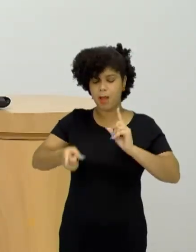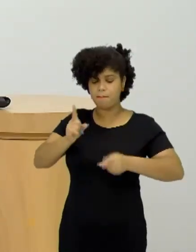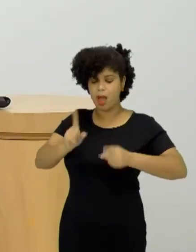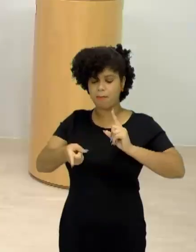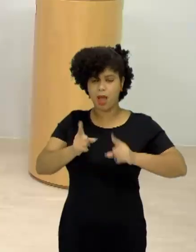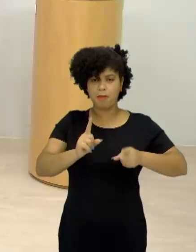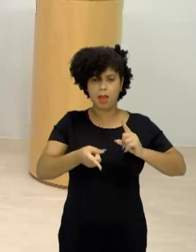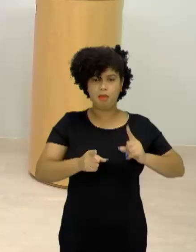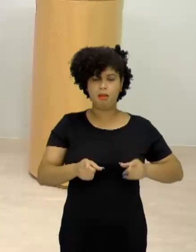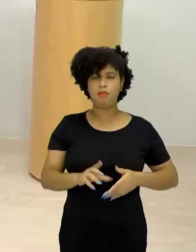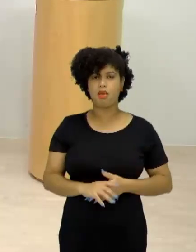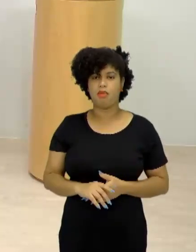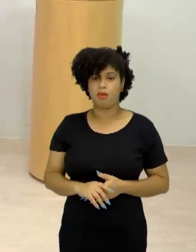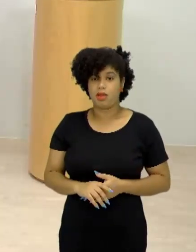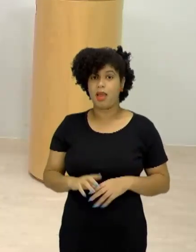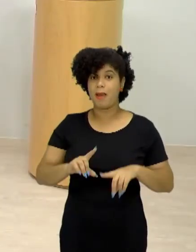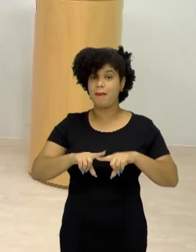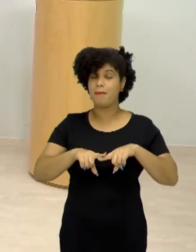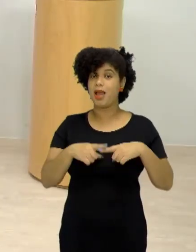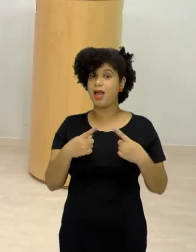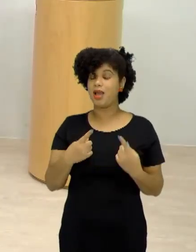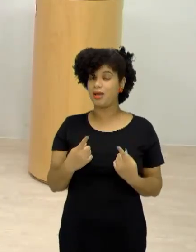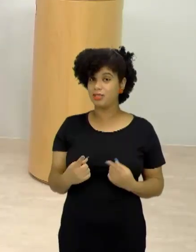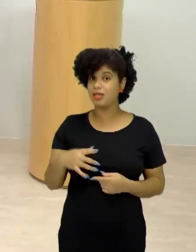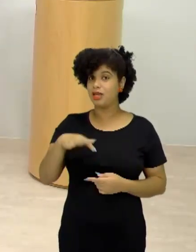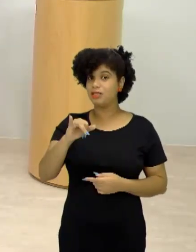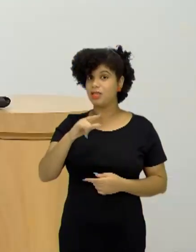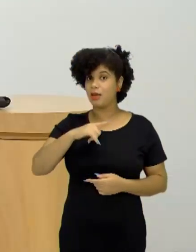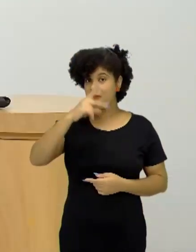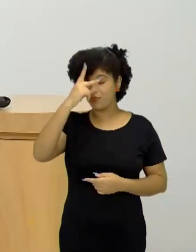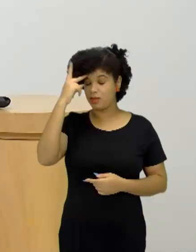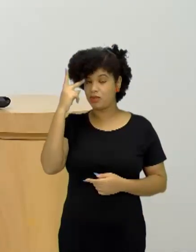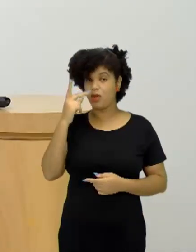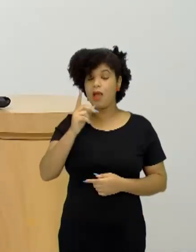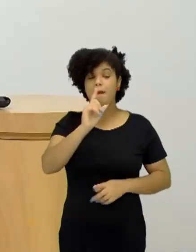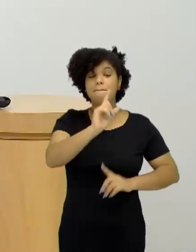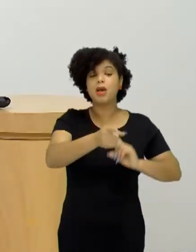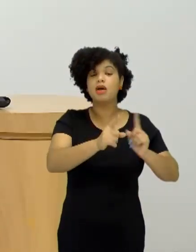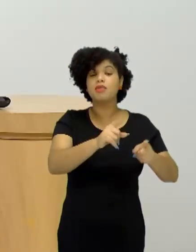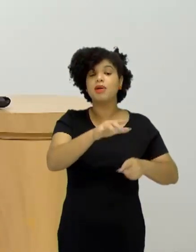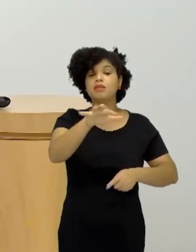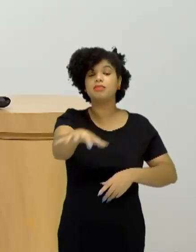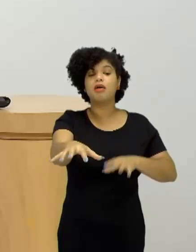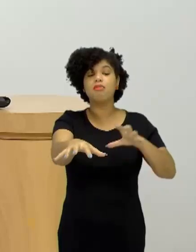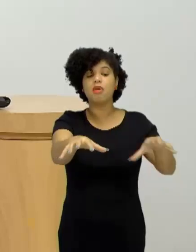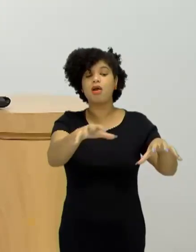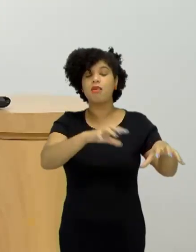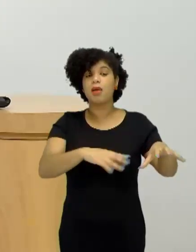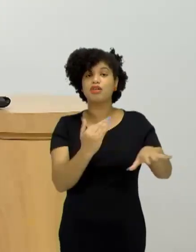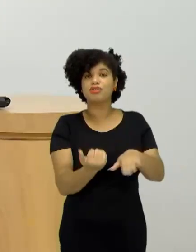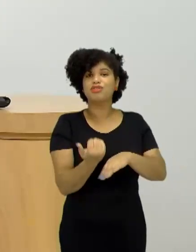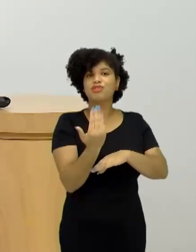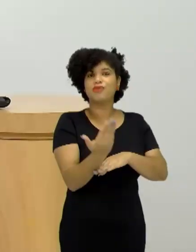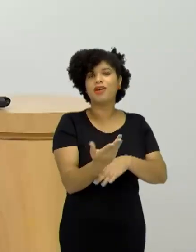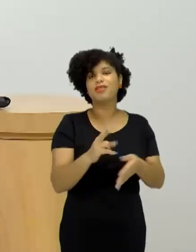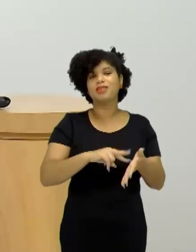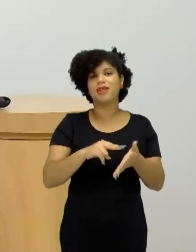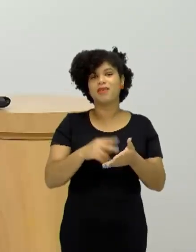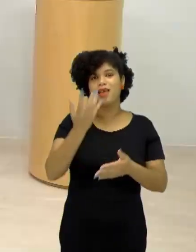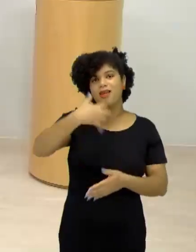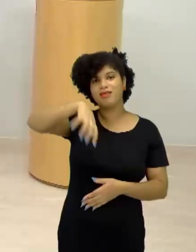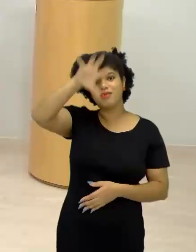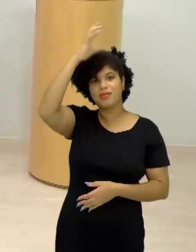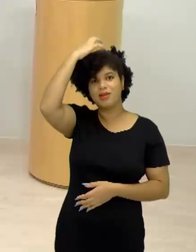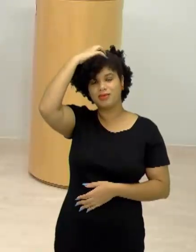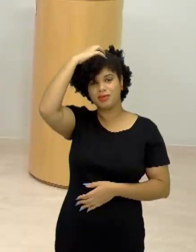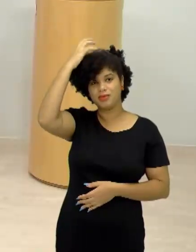sobre territórios diferentes, ou seja, reinos diferentes, aí você é um imperador.